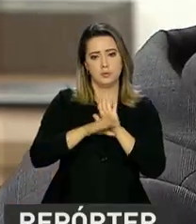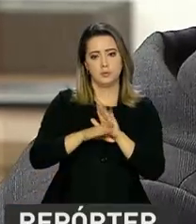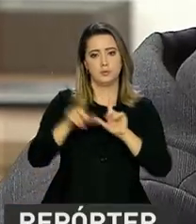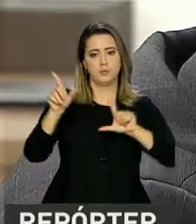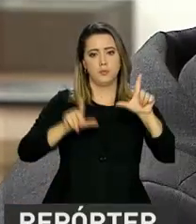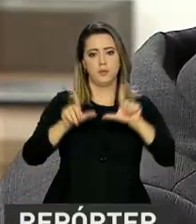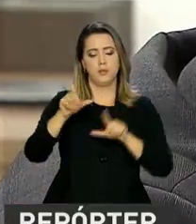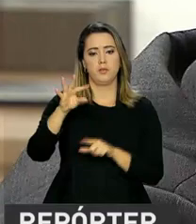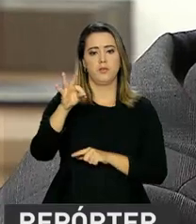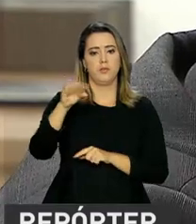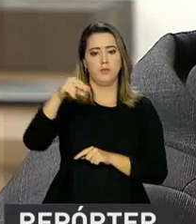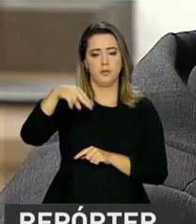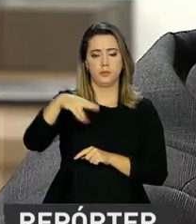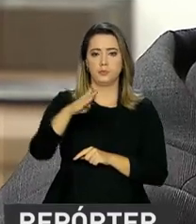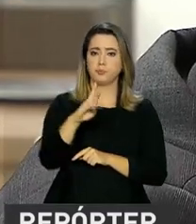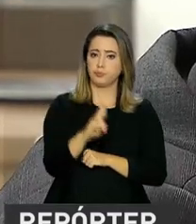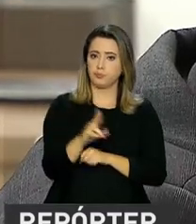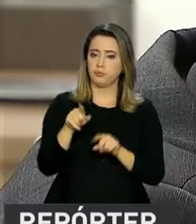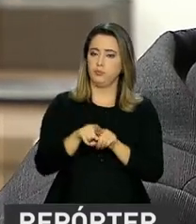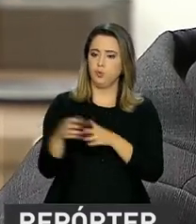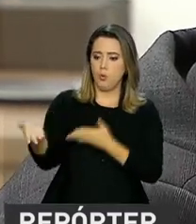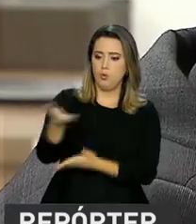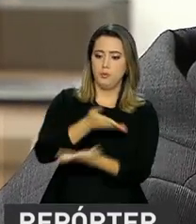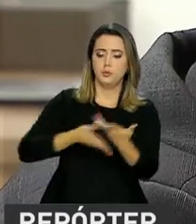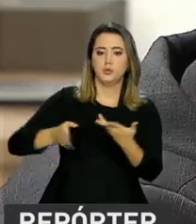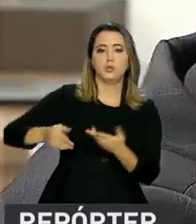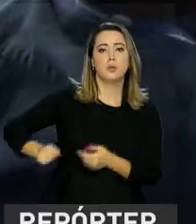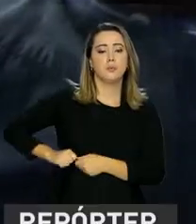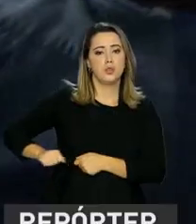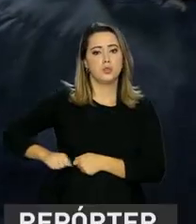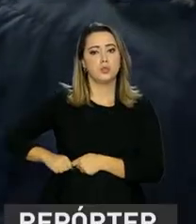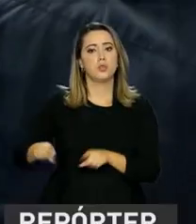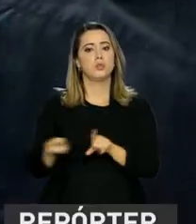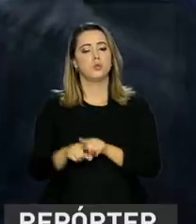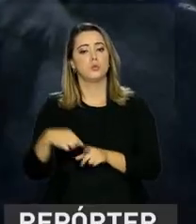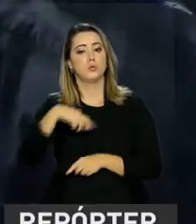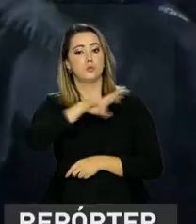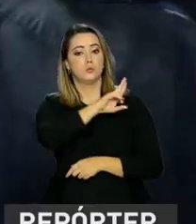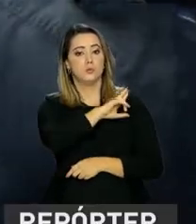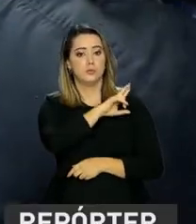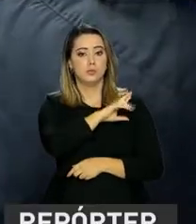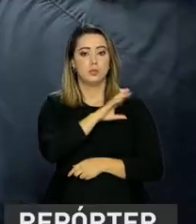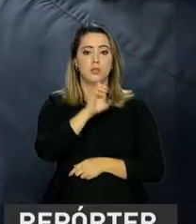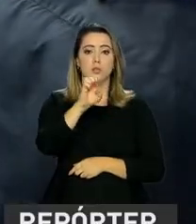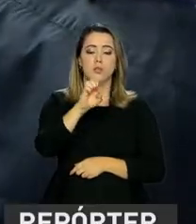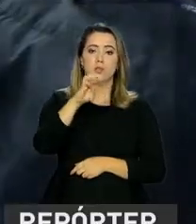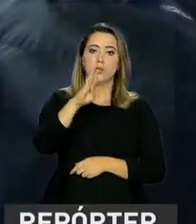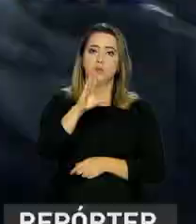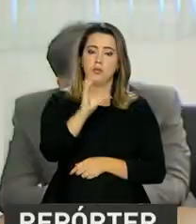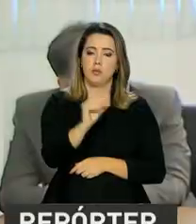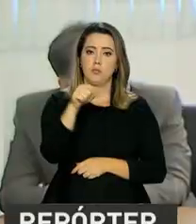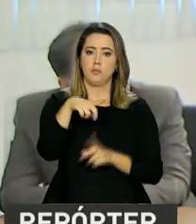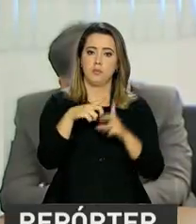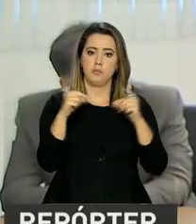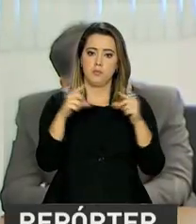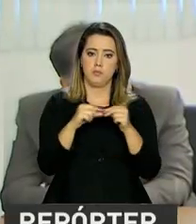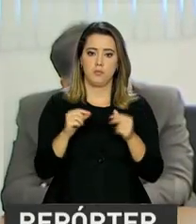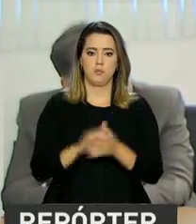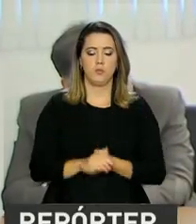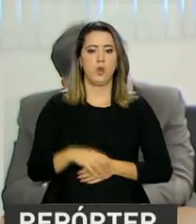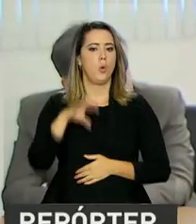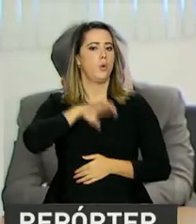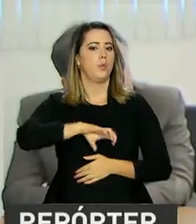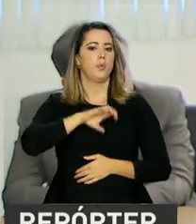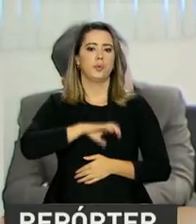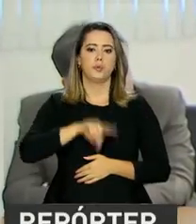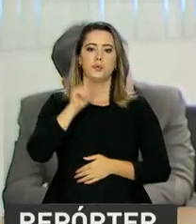esse foi o objetivo da reunião entre o embaixador do timor leste e representantes da bbc em brasília português é a língua